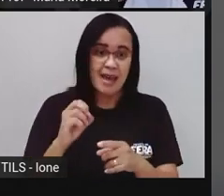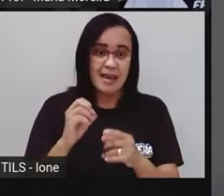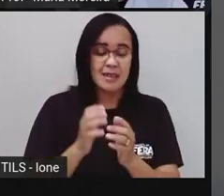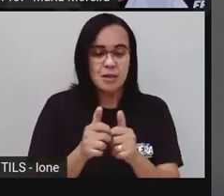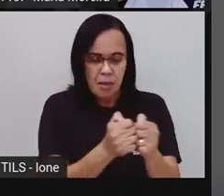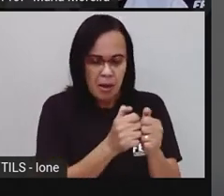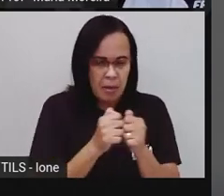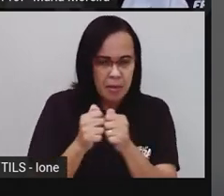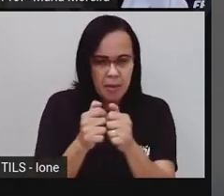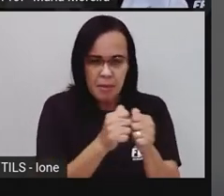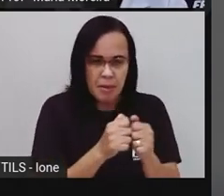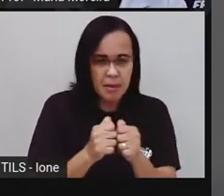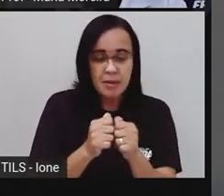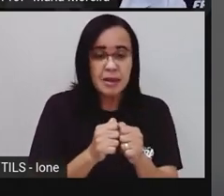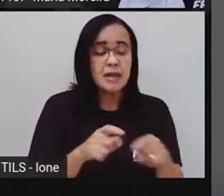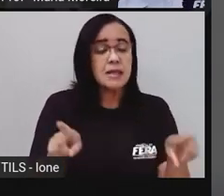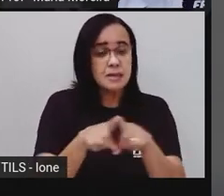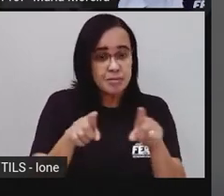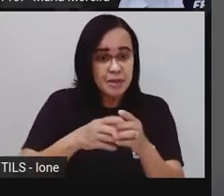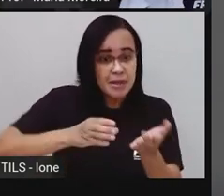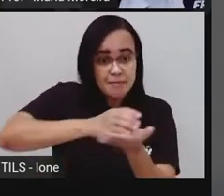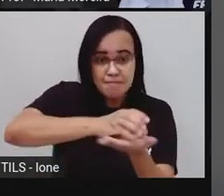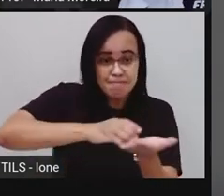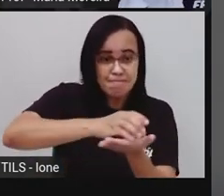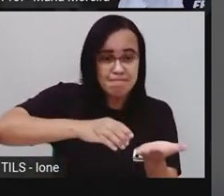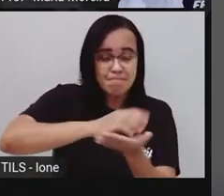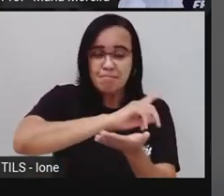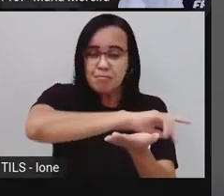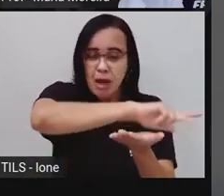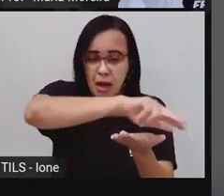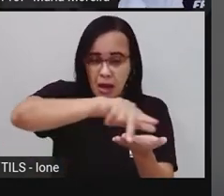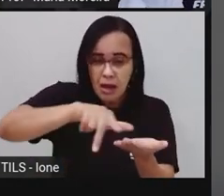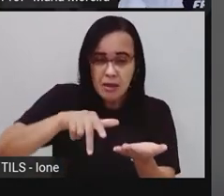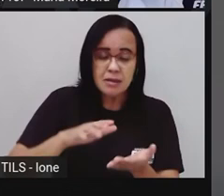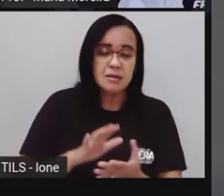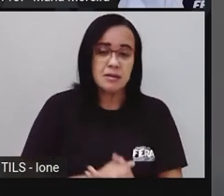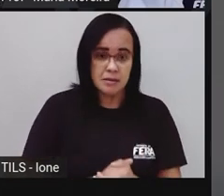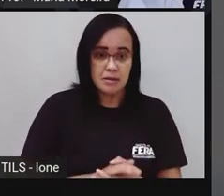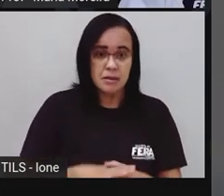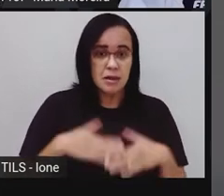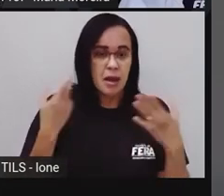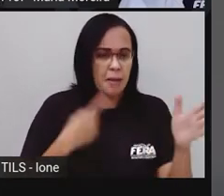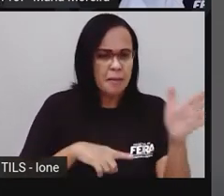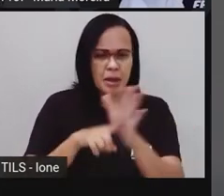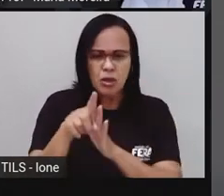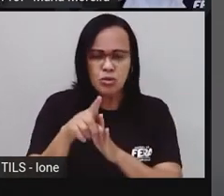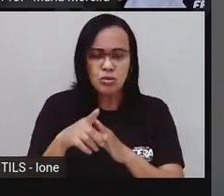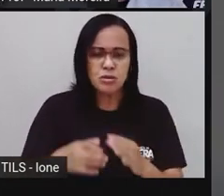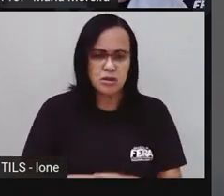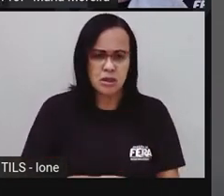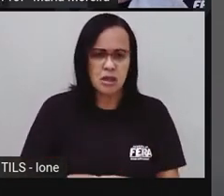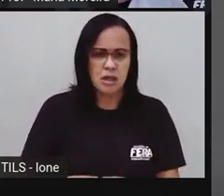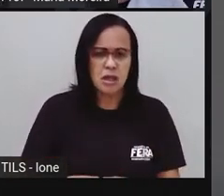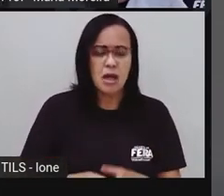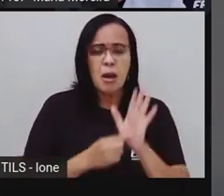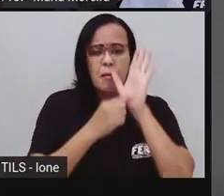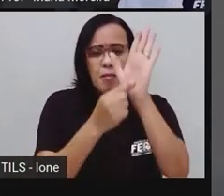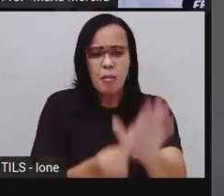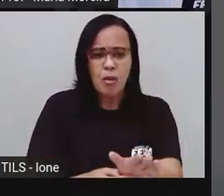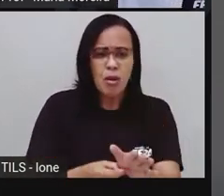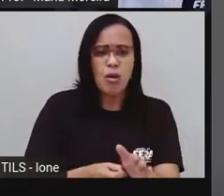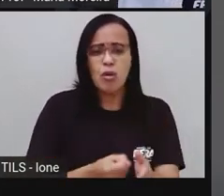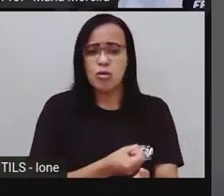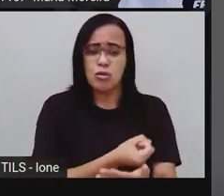vários carrinhos E aí a pergunta é indique a quantidade total de brinquedos que Pedrinho ganhou e seu